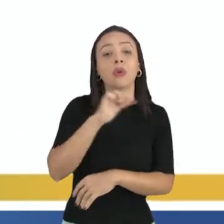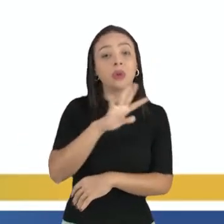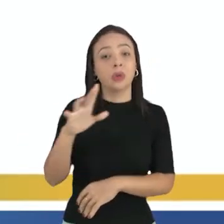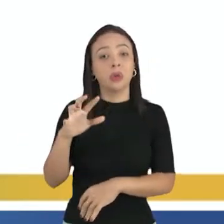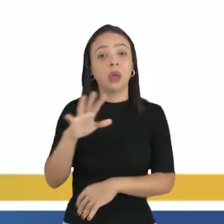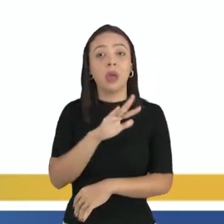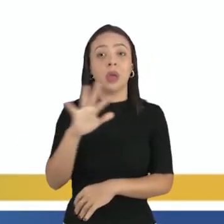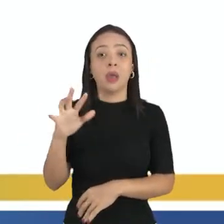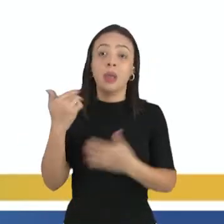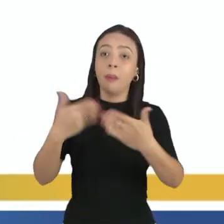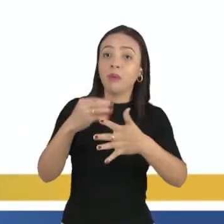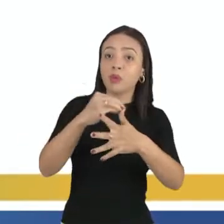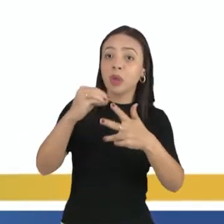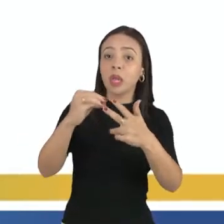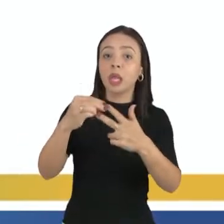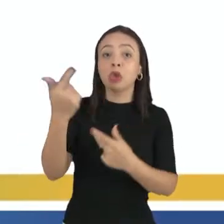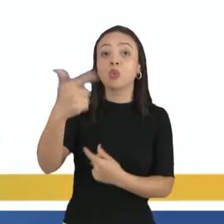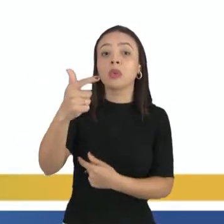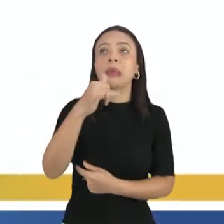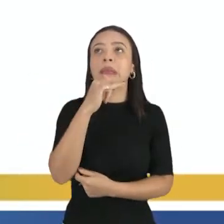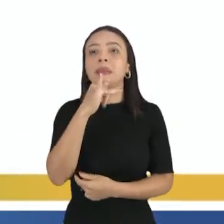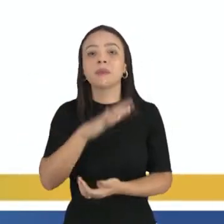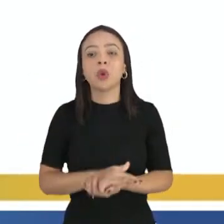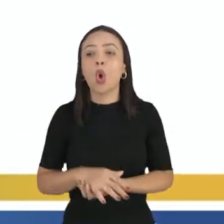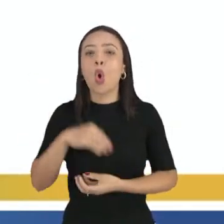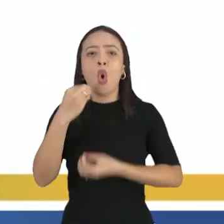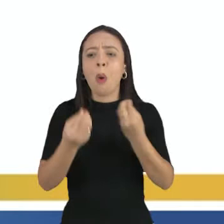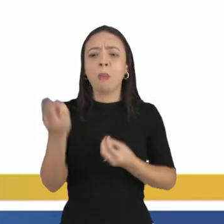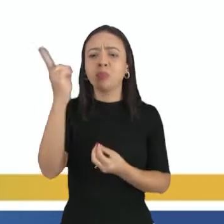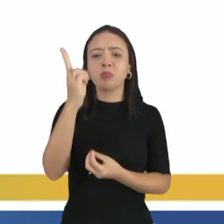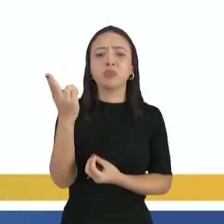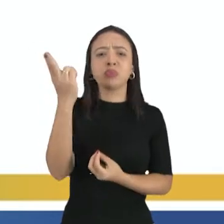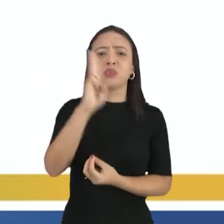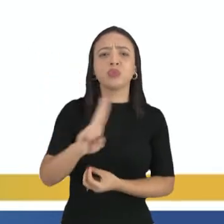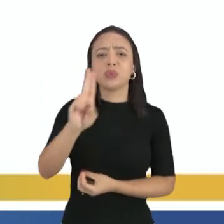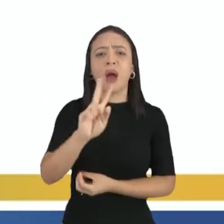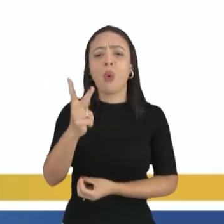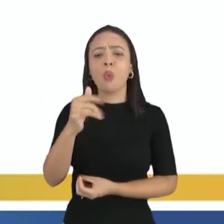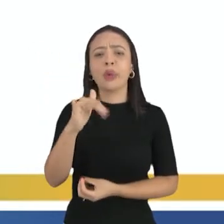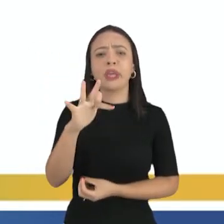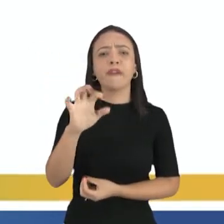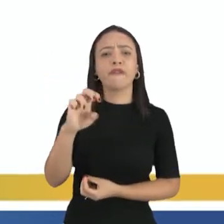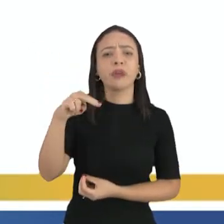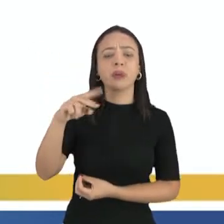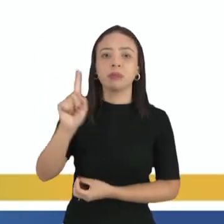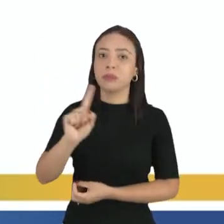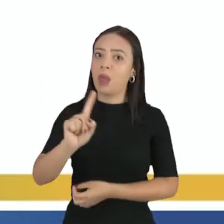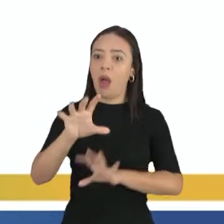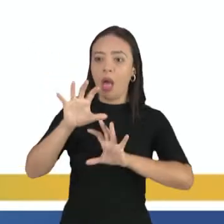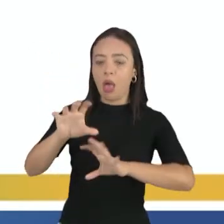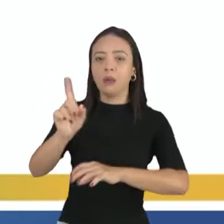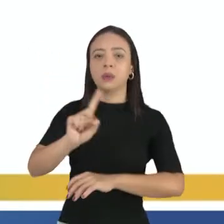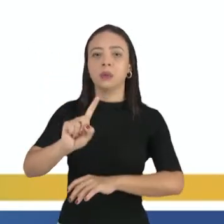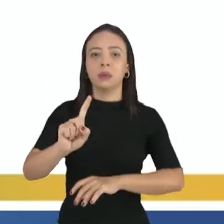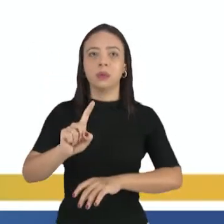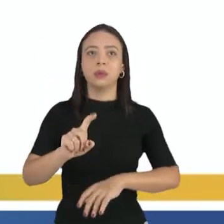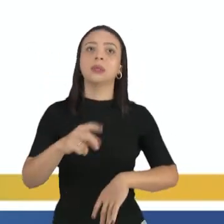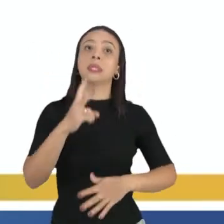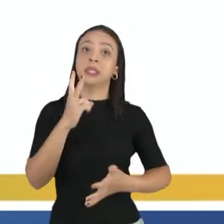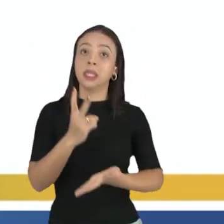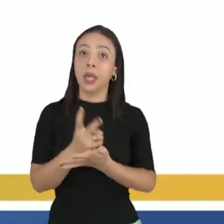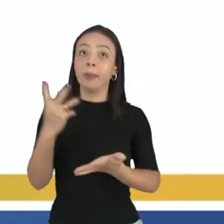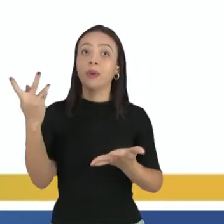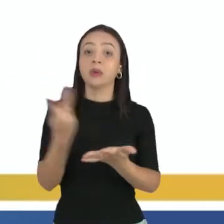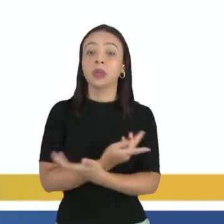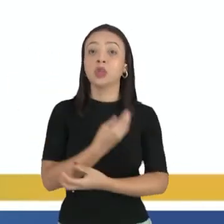Enem não vai cair para você, como utiliza o hífen aqui nessa palavra? Não necessariamente desta maneira.